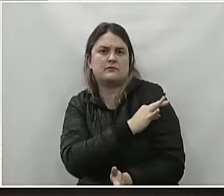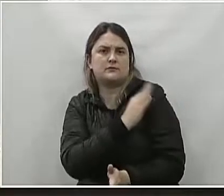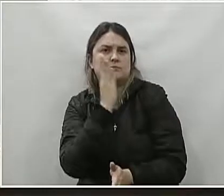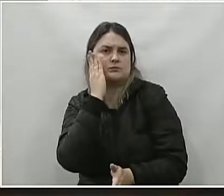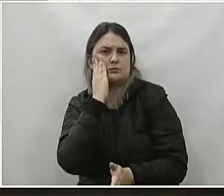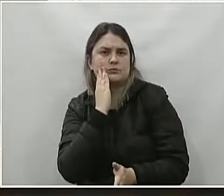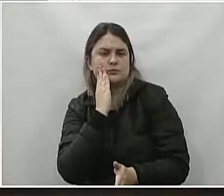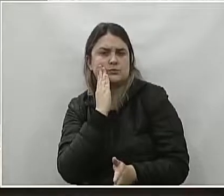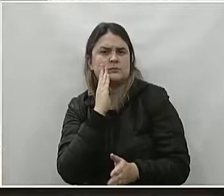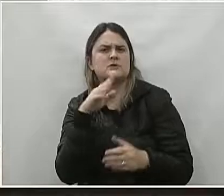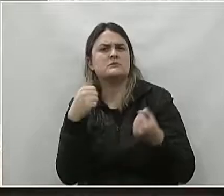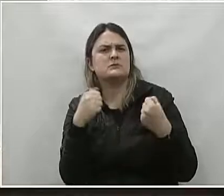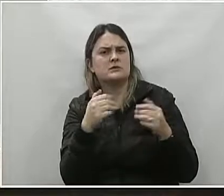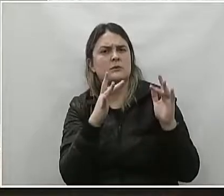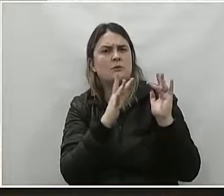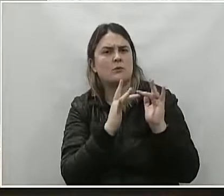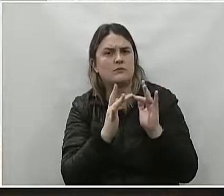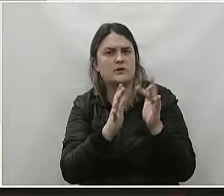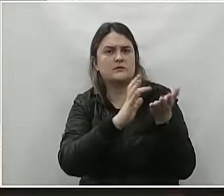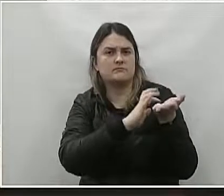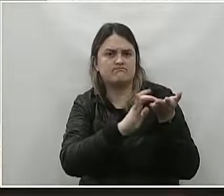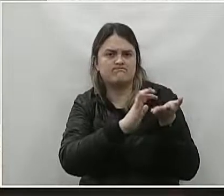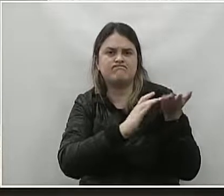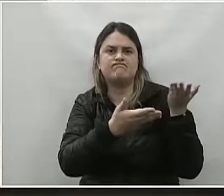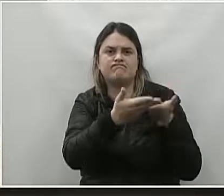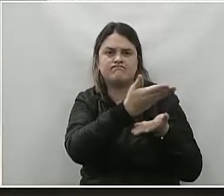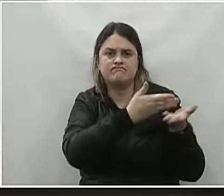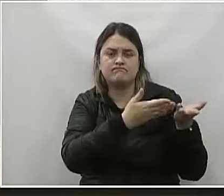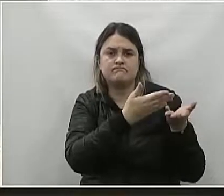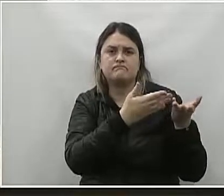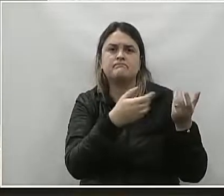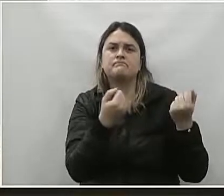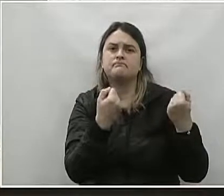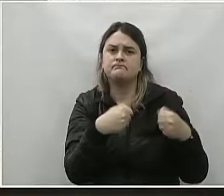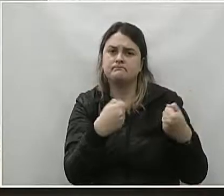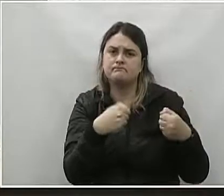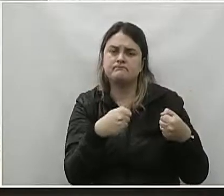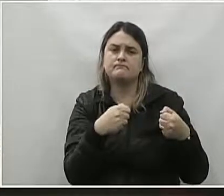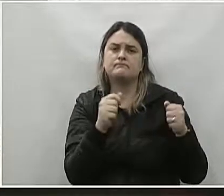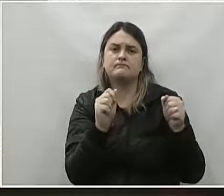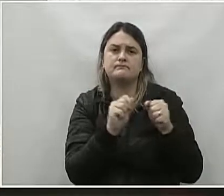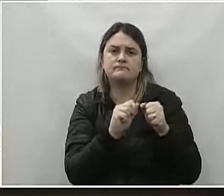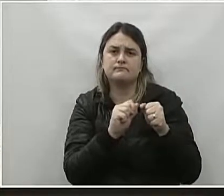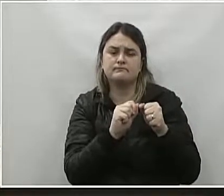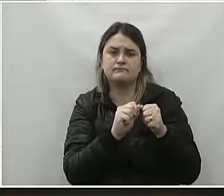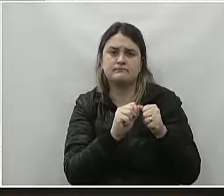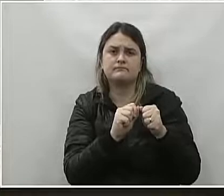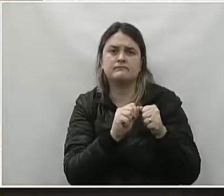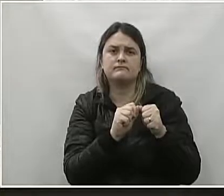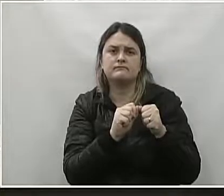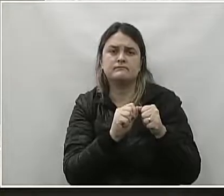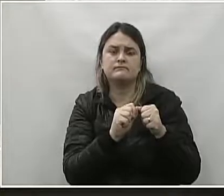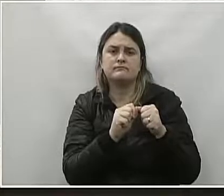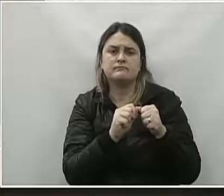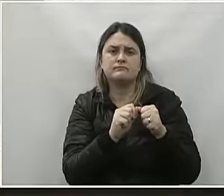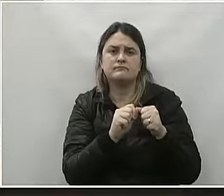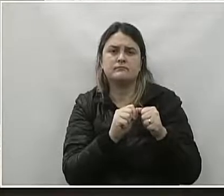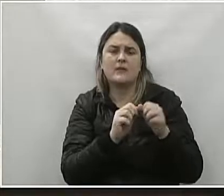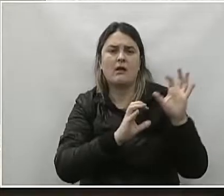municipal que entre em contato com as secretarias competentes para que seja executada